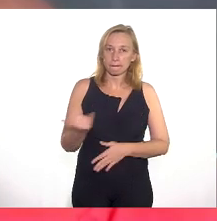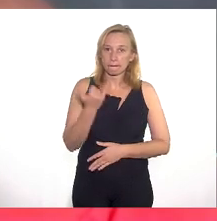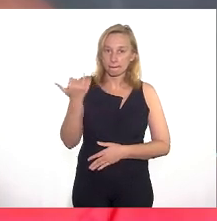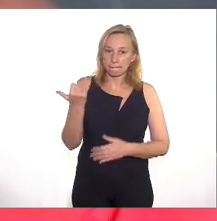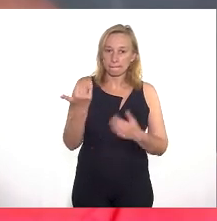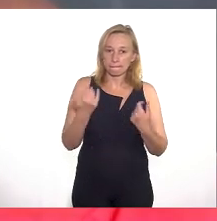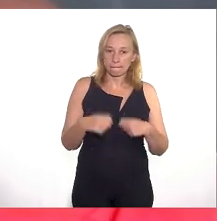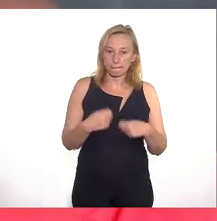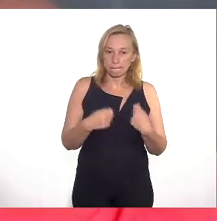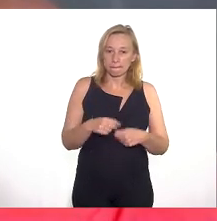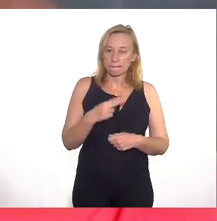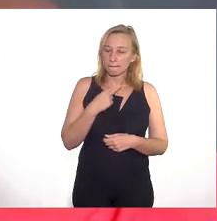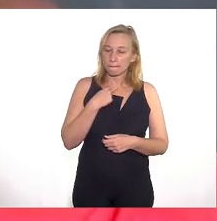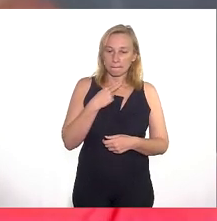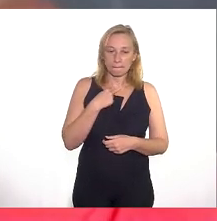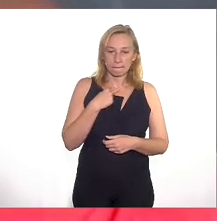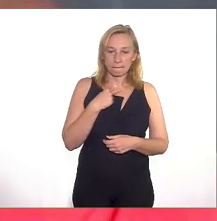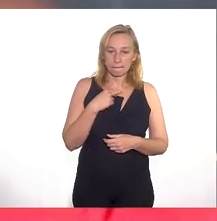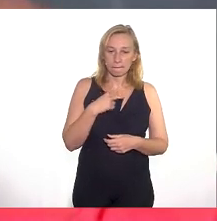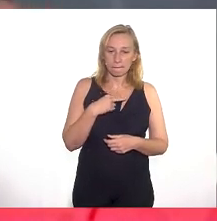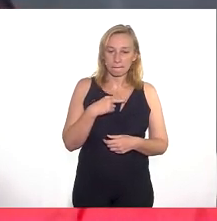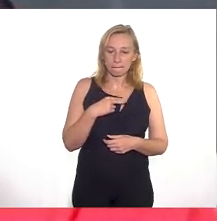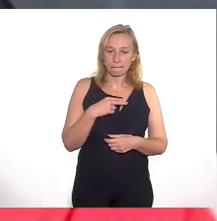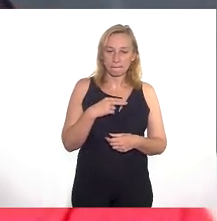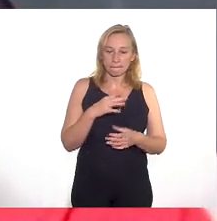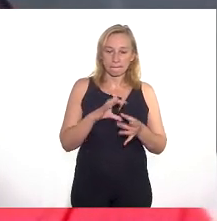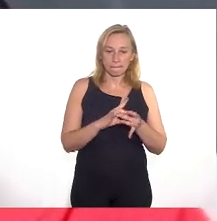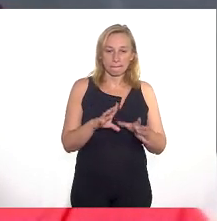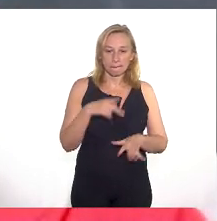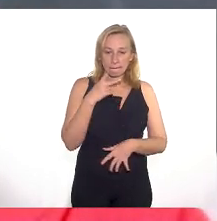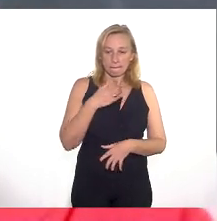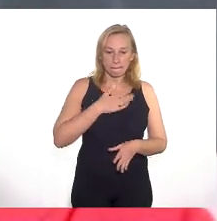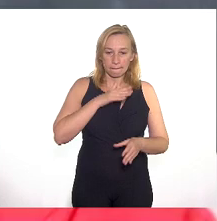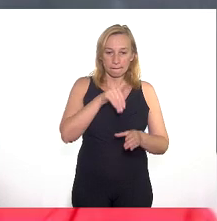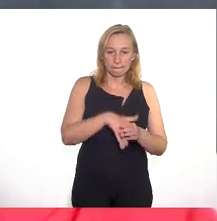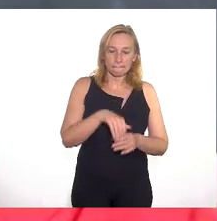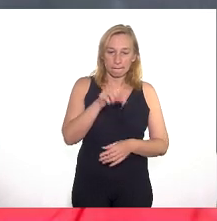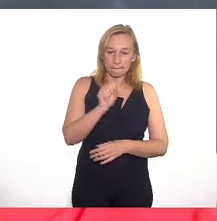que não poderia deixar aqui de declarar o meu voto favorável e